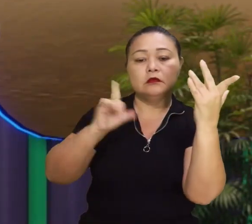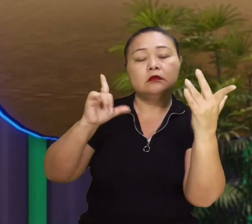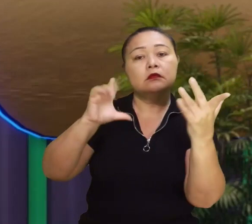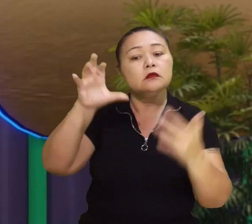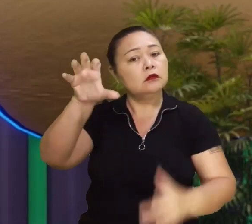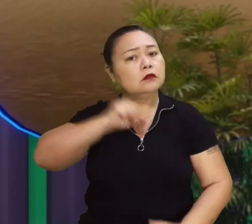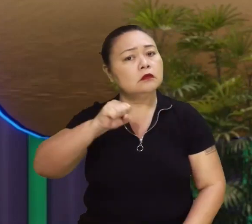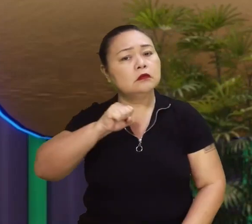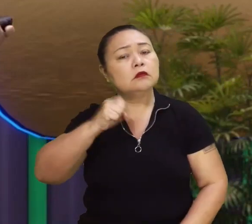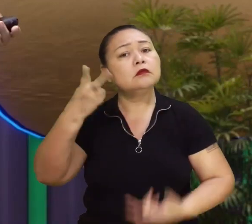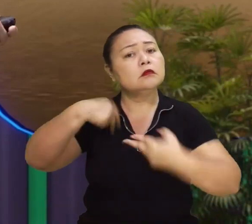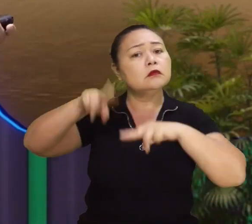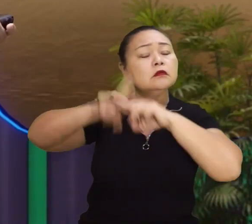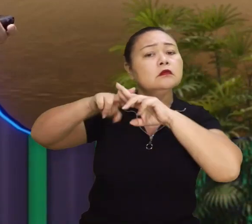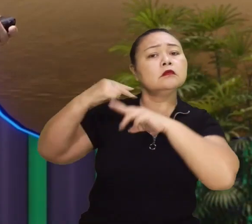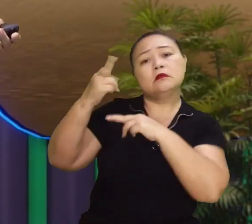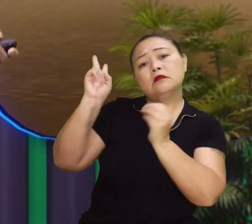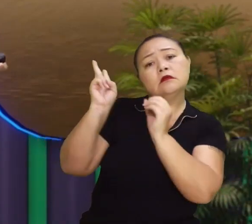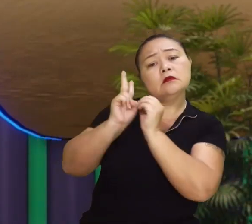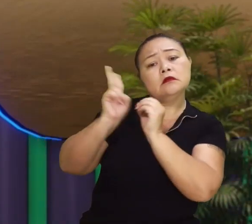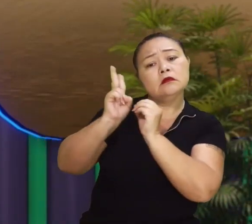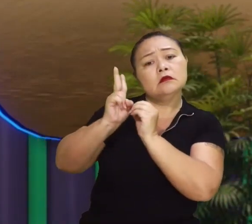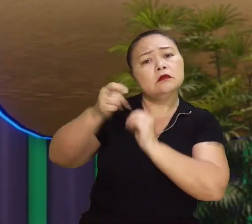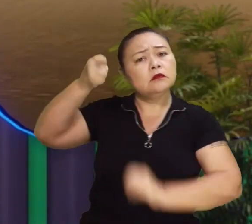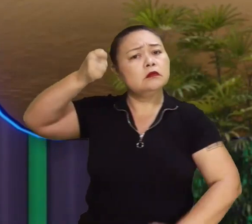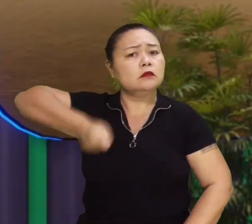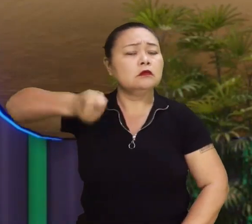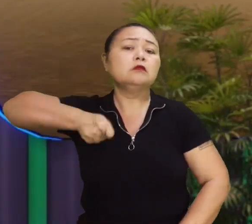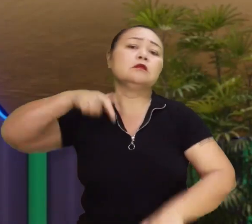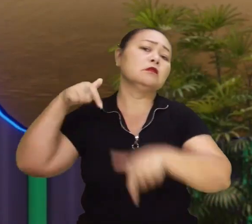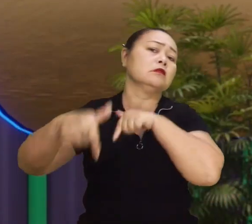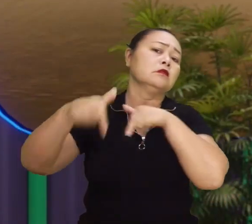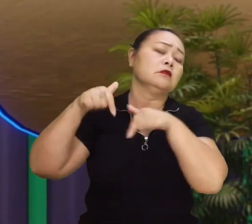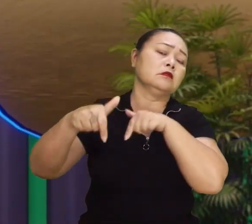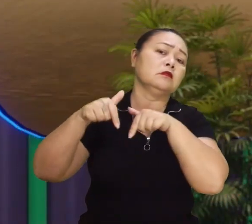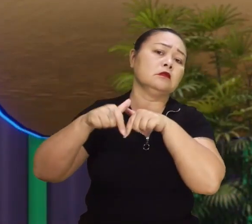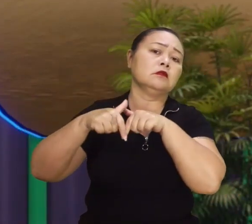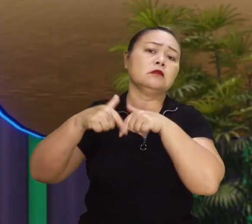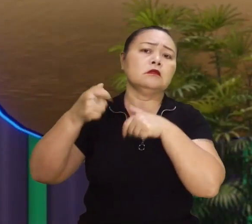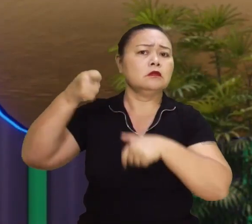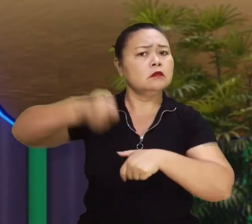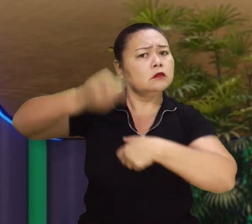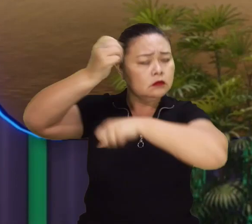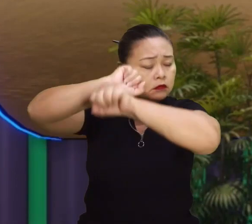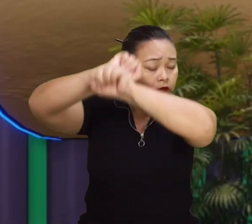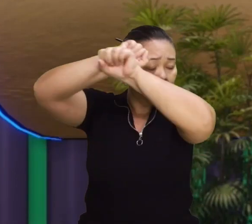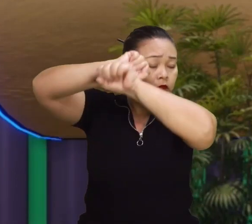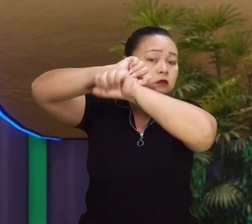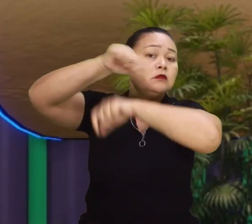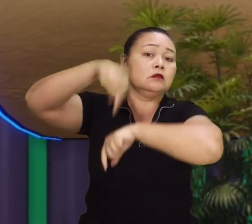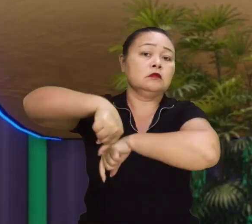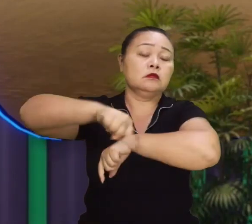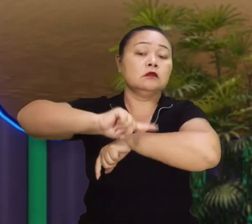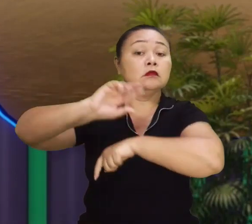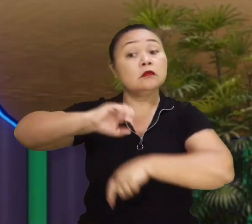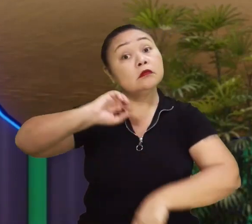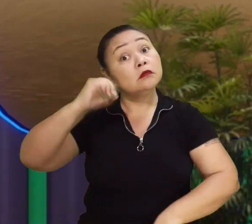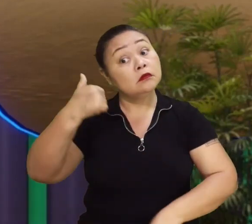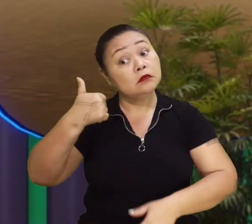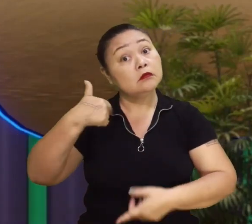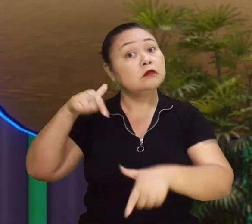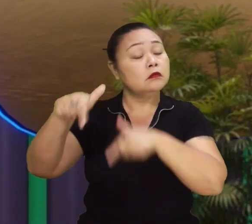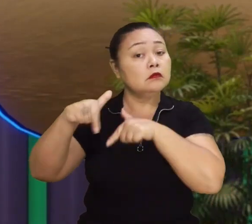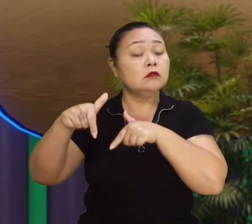pegavam e aprisionavam os índios e os forçavam a trabalhar em um regime de escravidão. Ou você